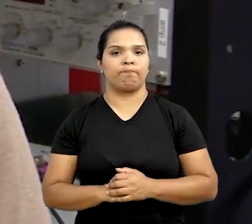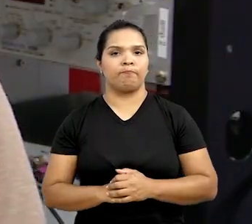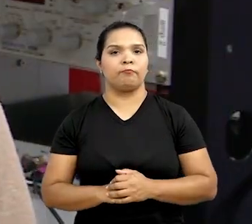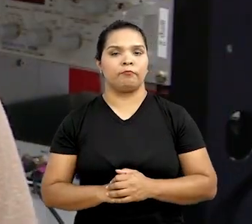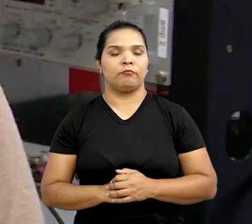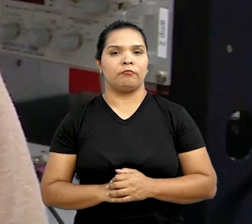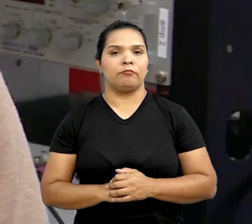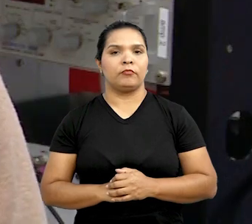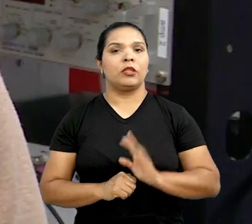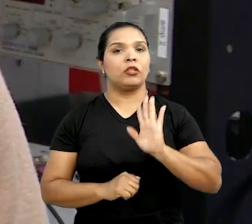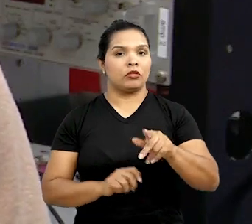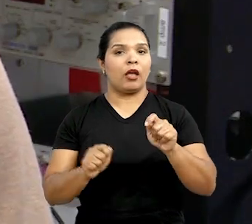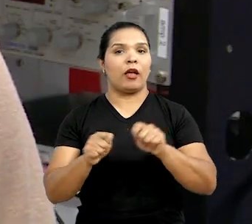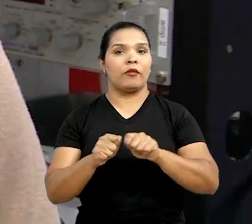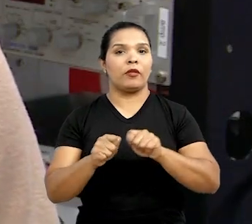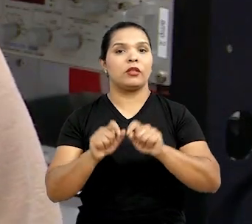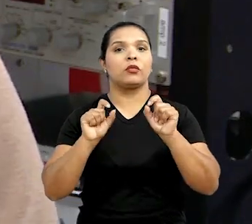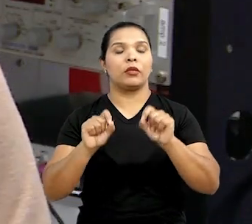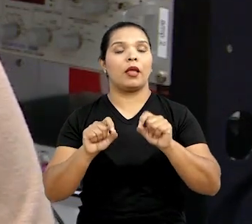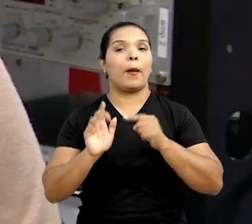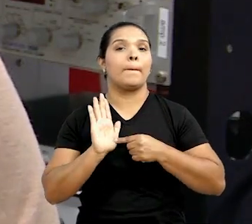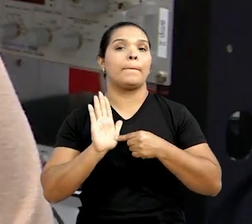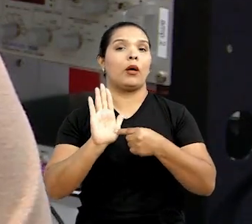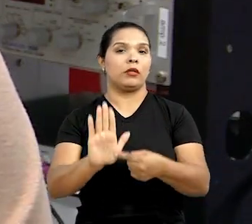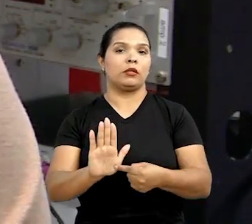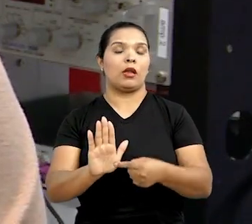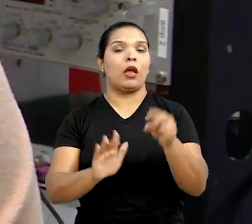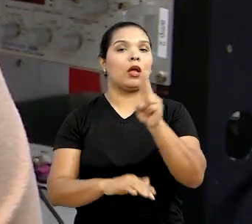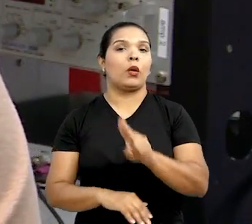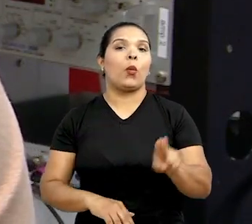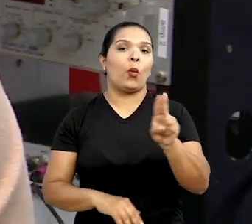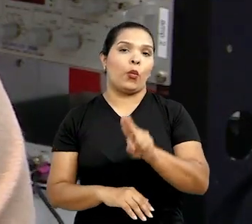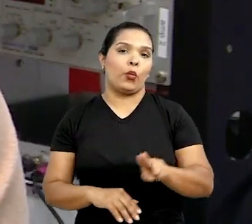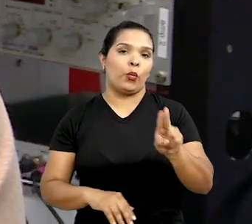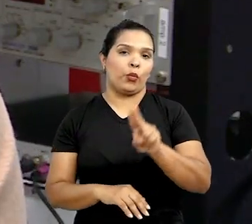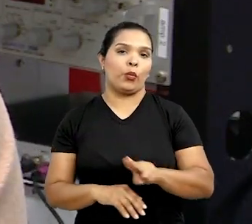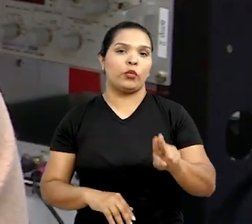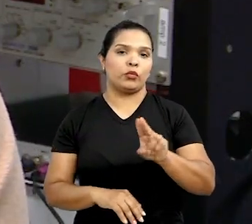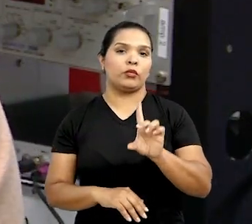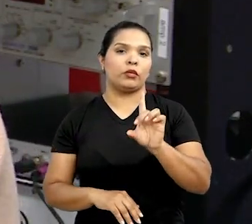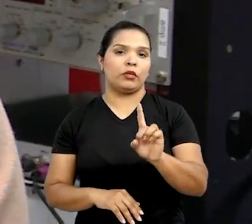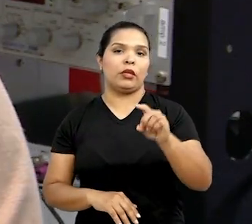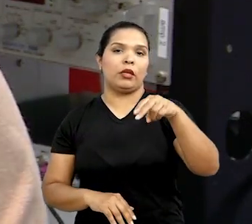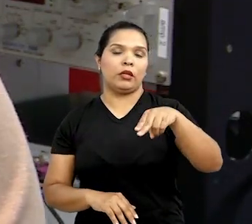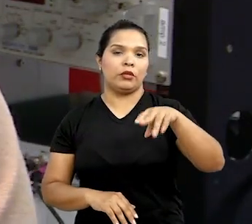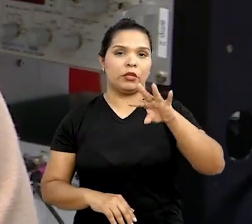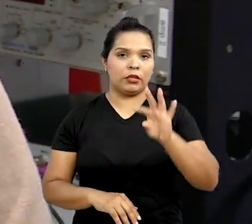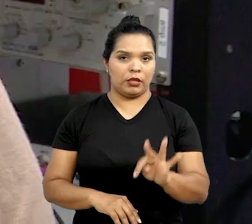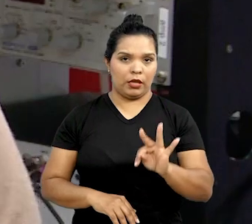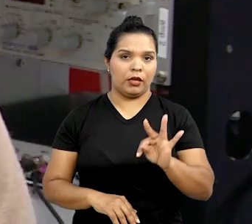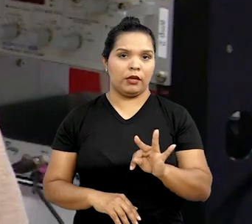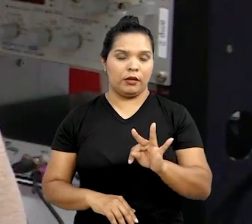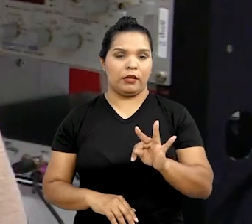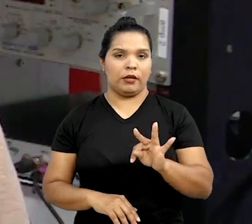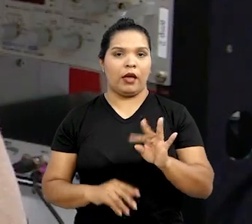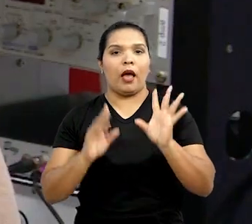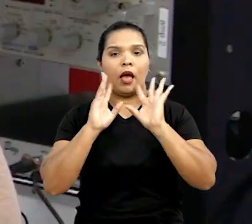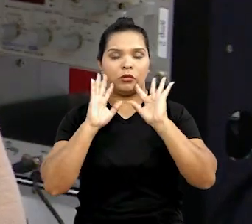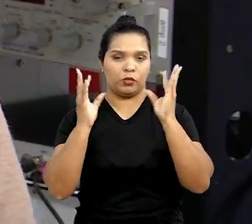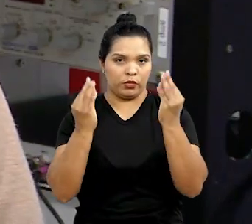fez, um dos trabalhos que a gente já fez, que foi mostrar que o uso do DMT do sapo, chama